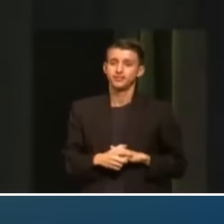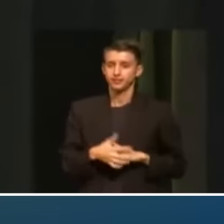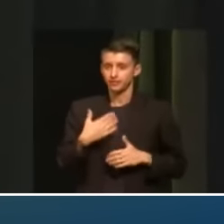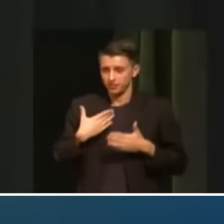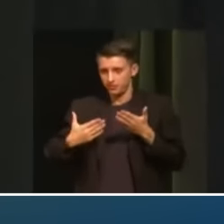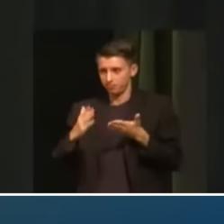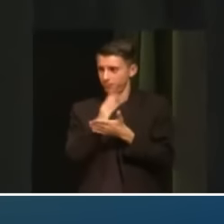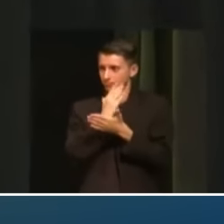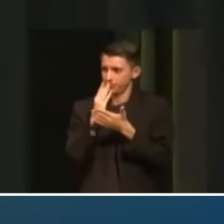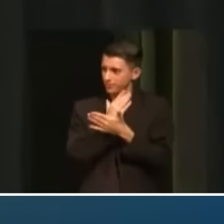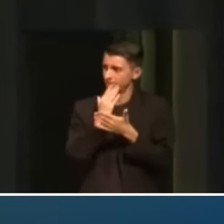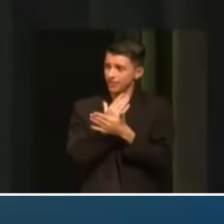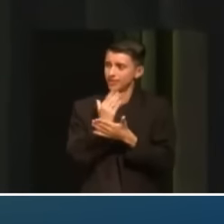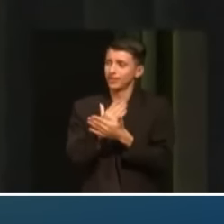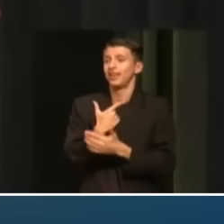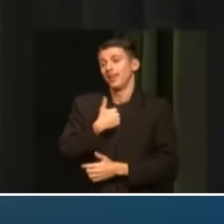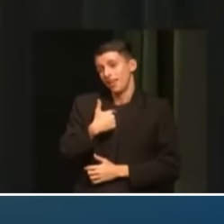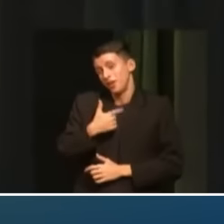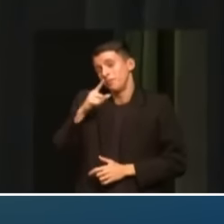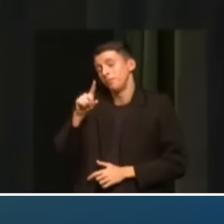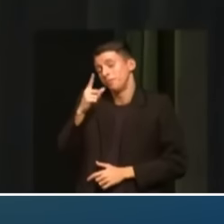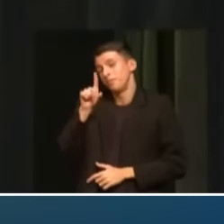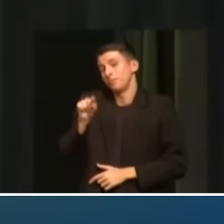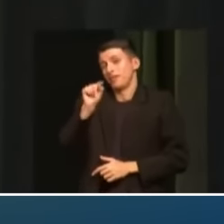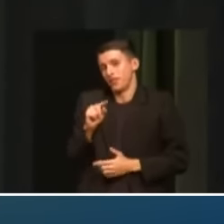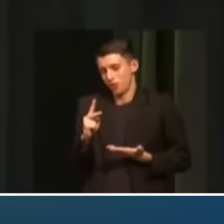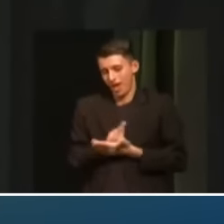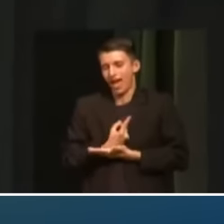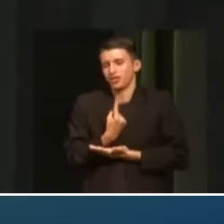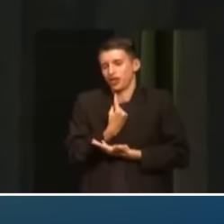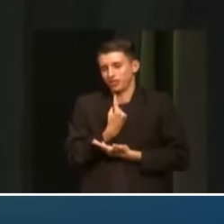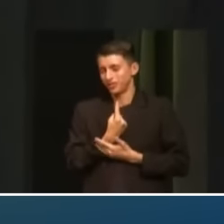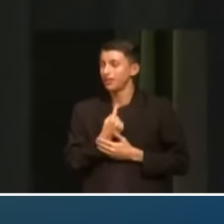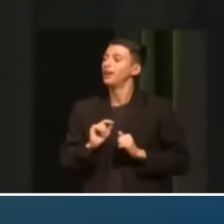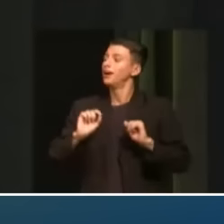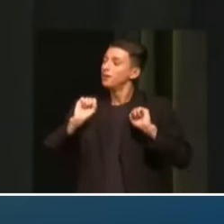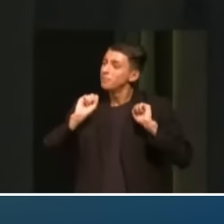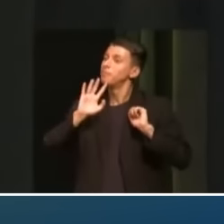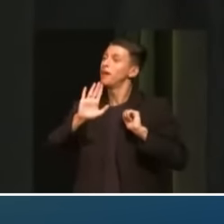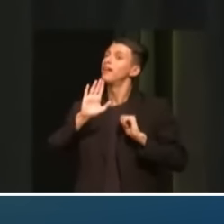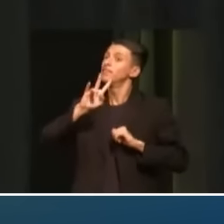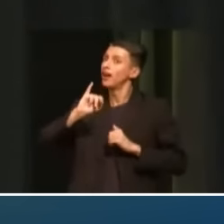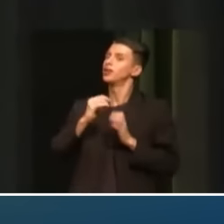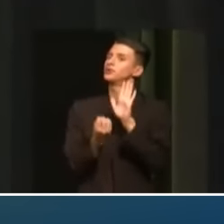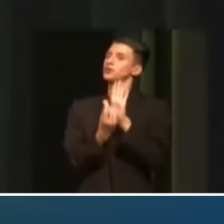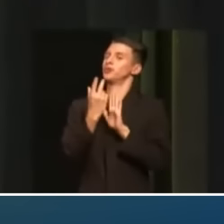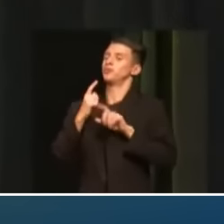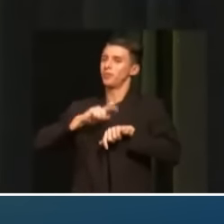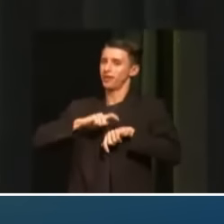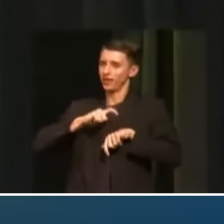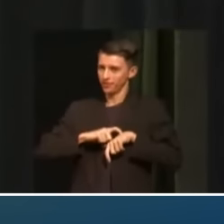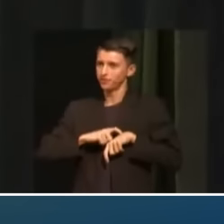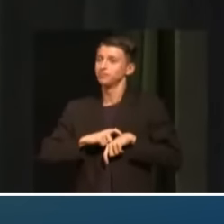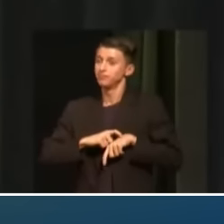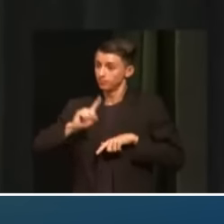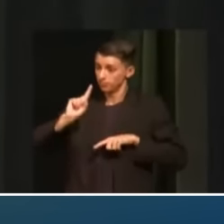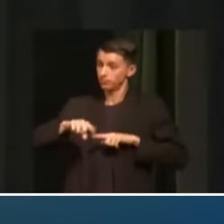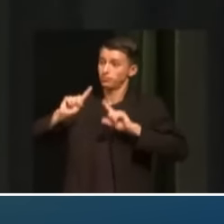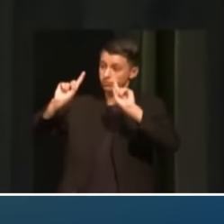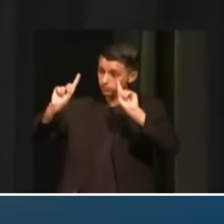surfista e tudo como ele tinha pelo pelo surfista deland lanol ou essa solidariedade